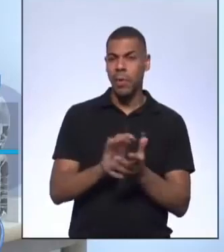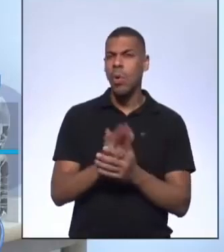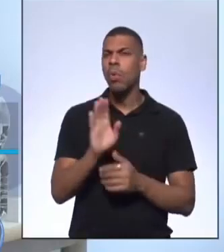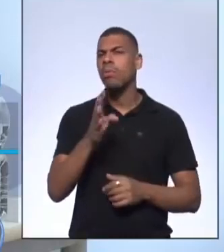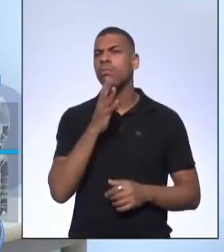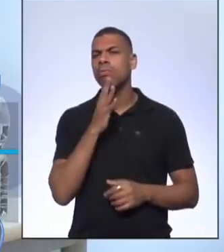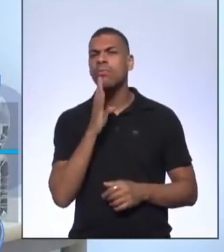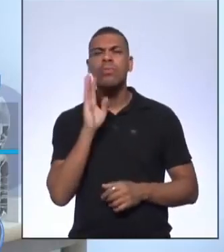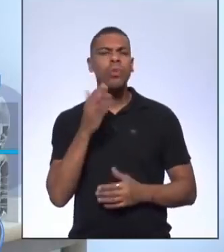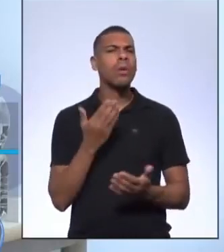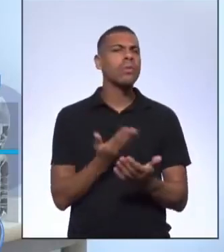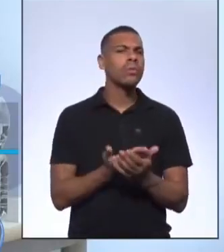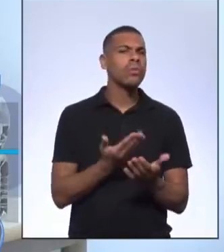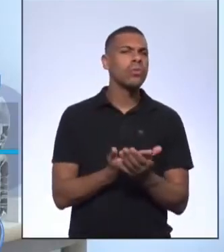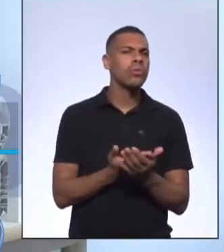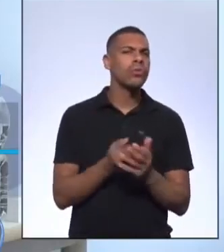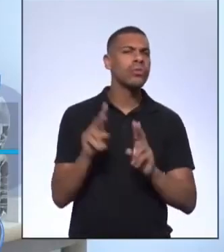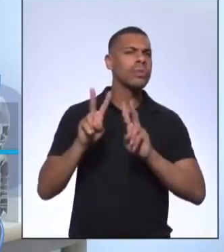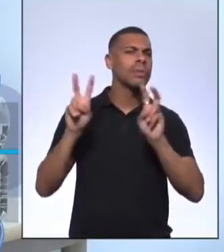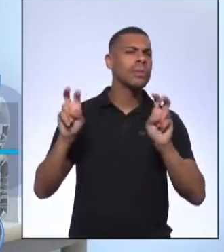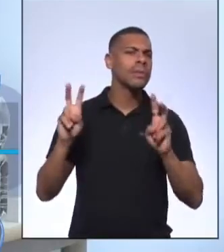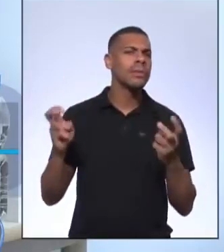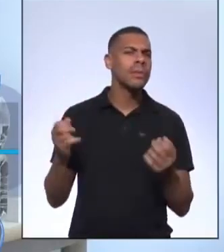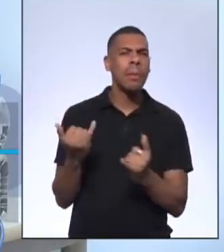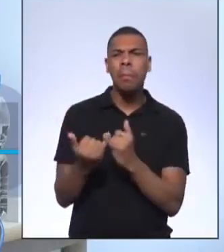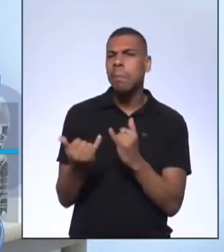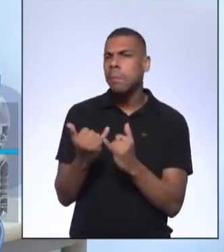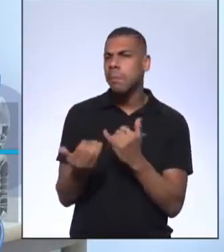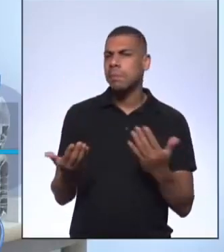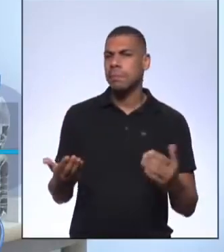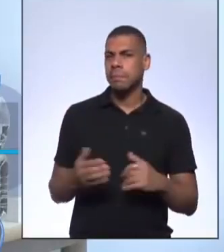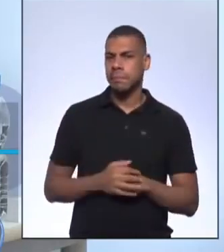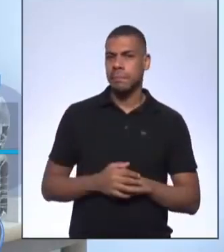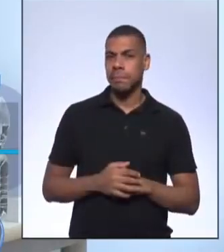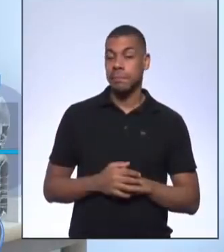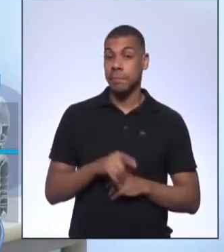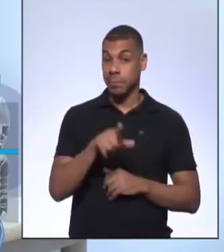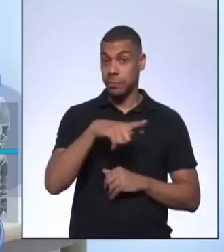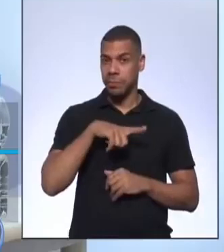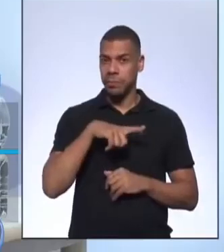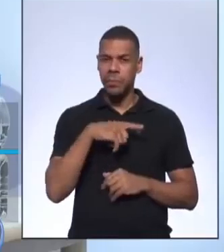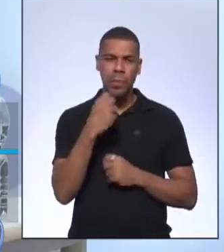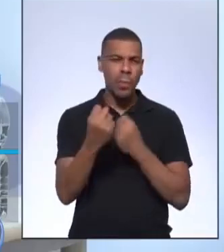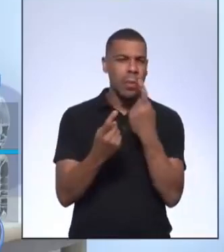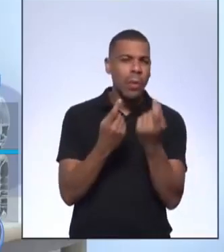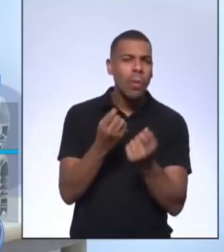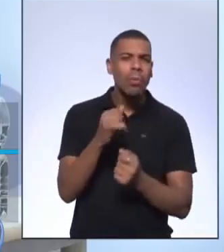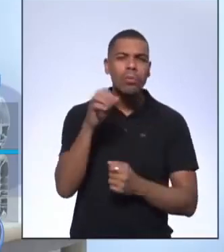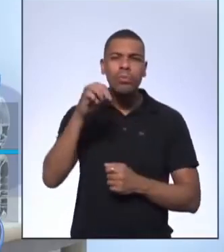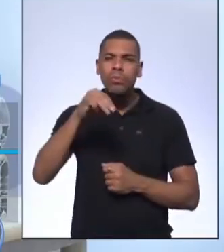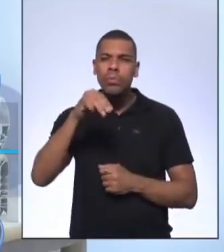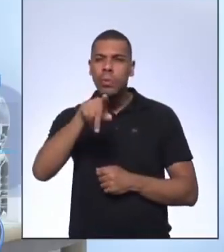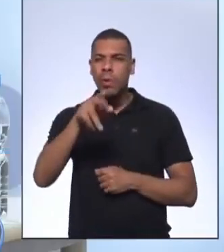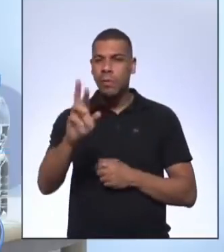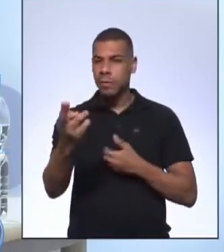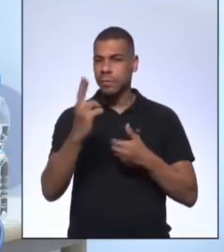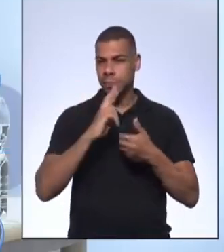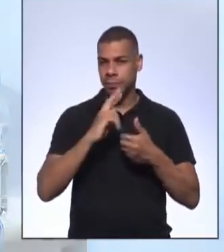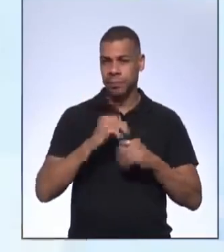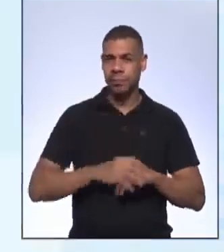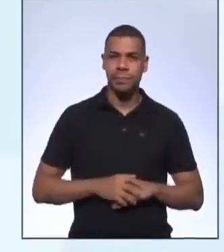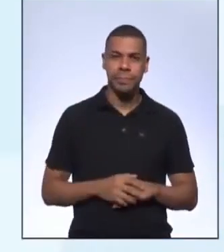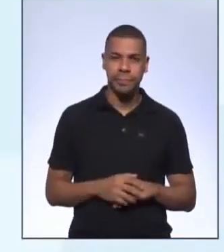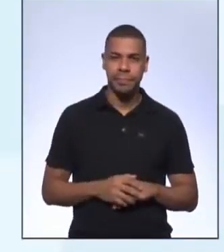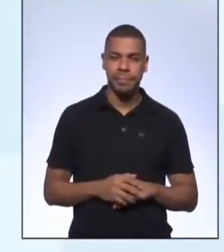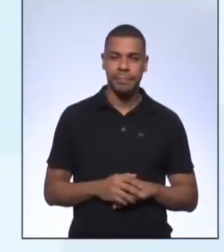já ouviu falar? Alguma situação parecida? Então, a gente vai dar para vocês alguns minutos e a gente volta daqui a pouquinho.